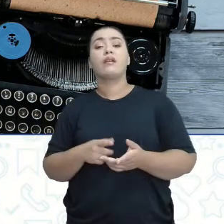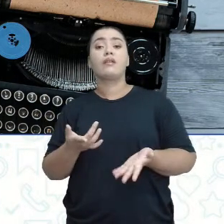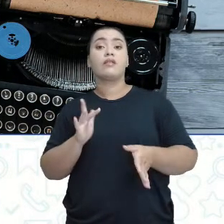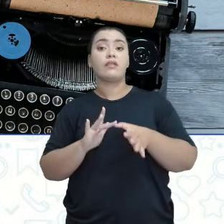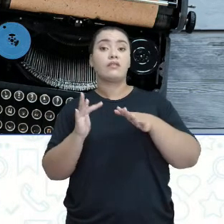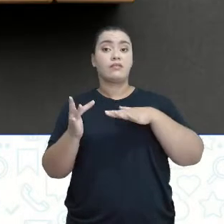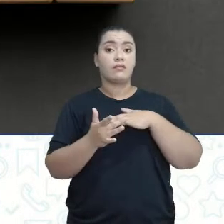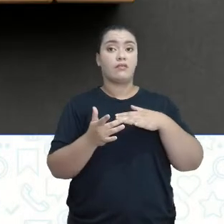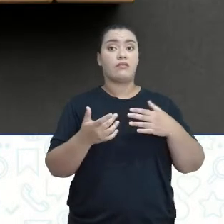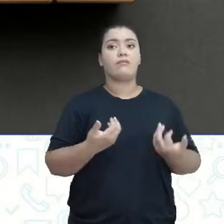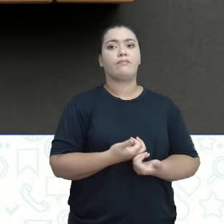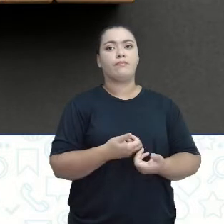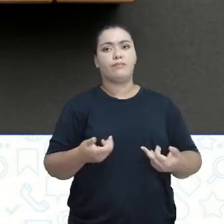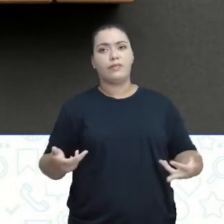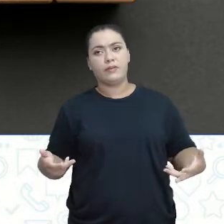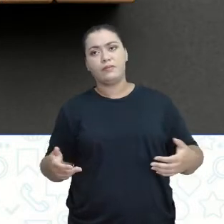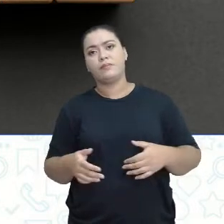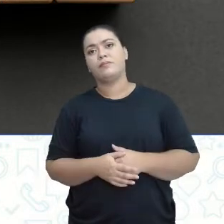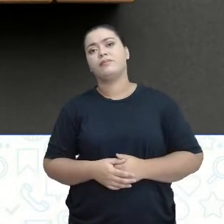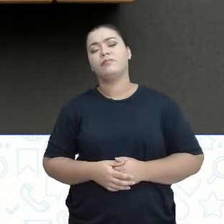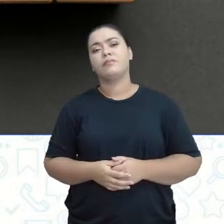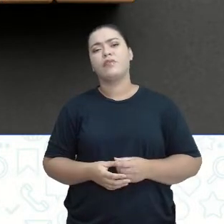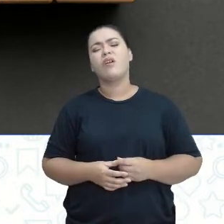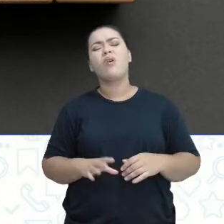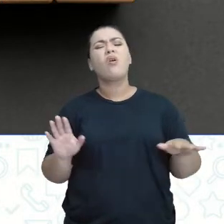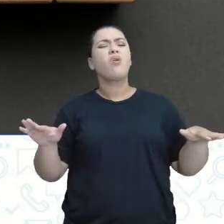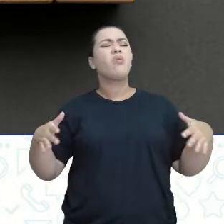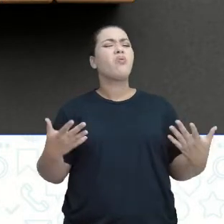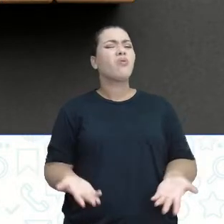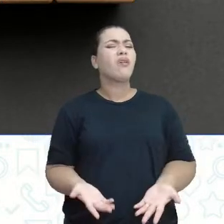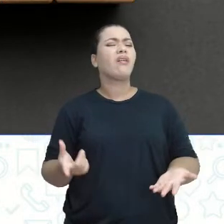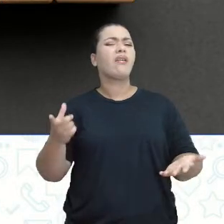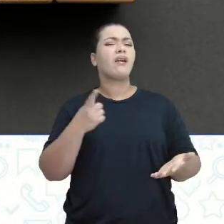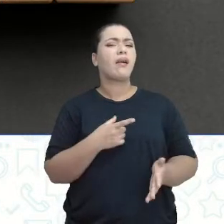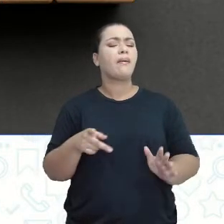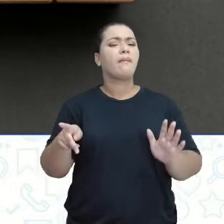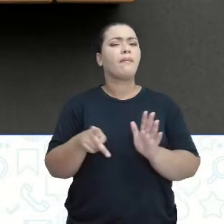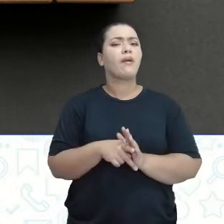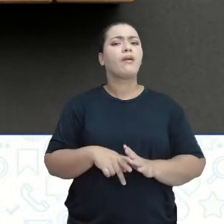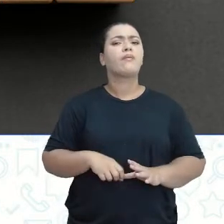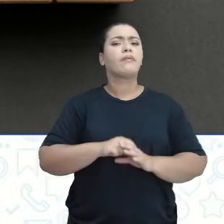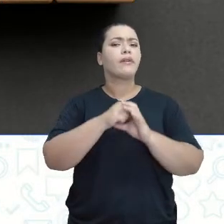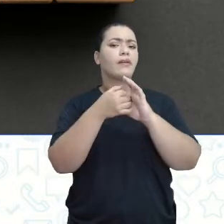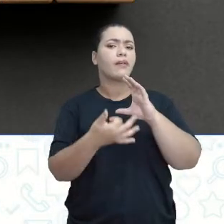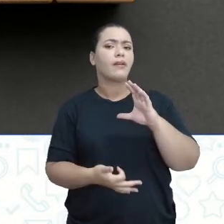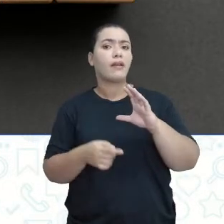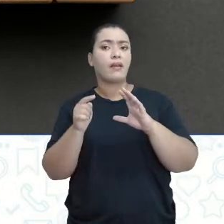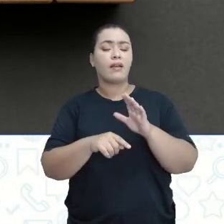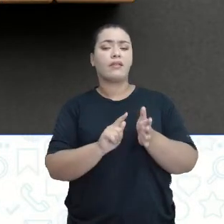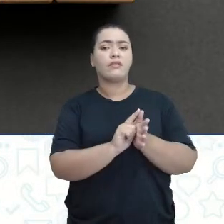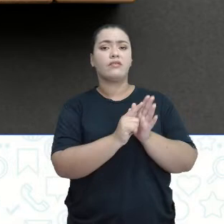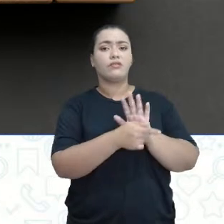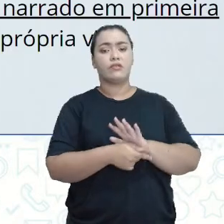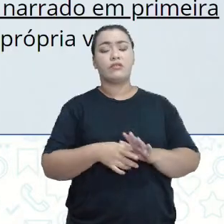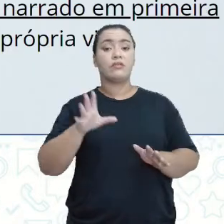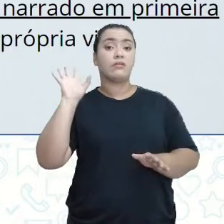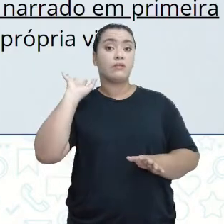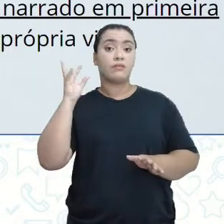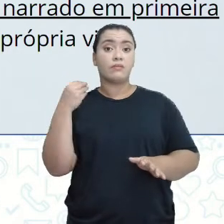sociais e etc. E aí, quais seriam as características deste gênero? Vamos